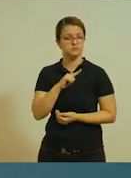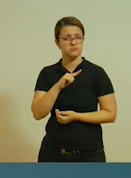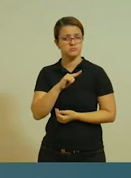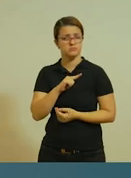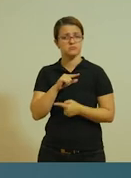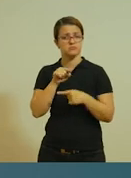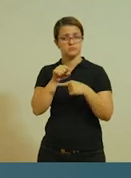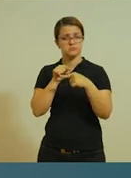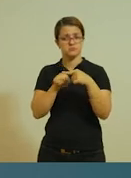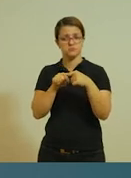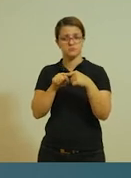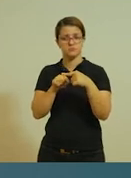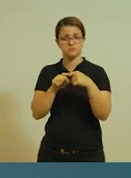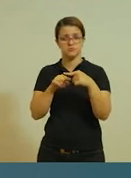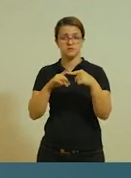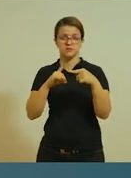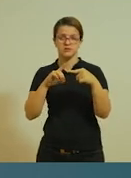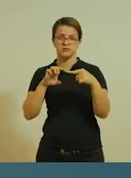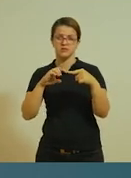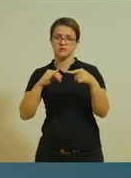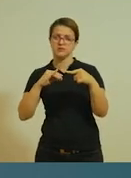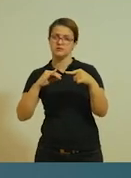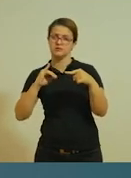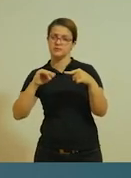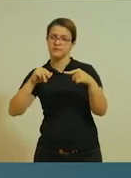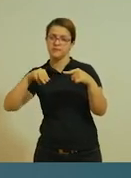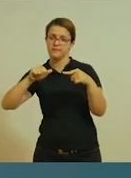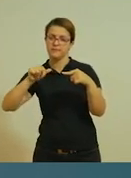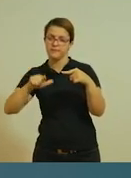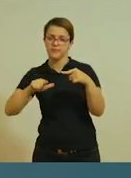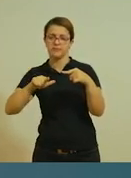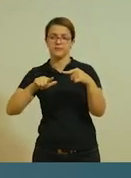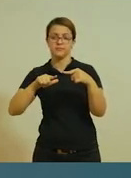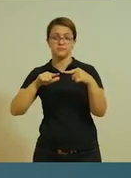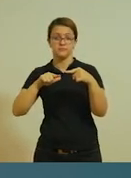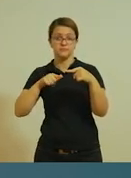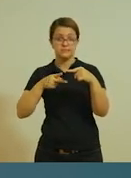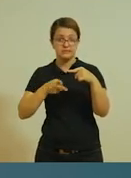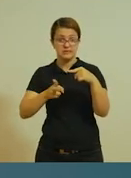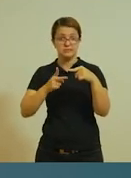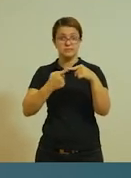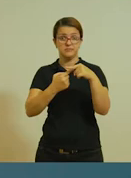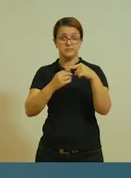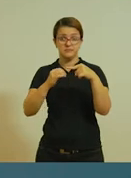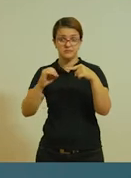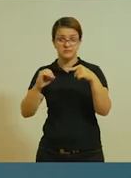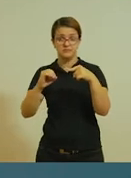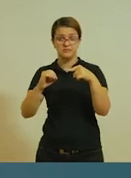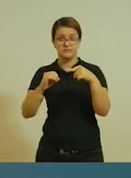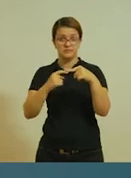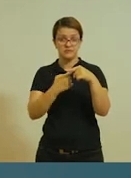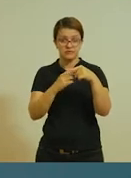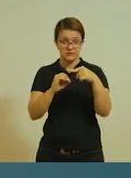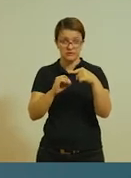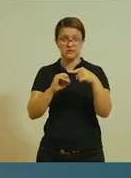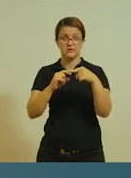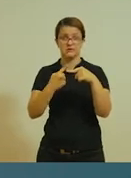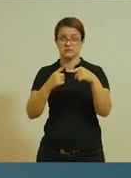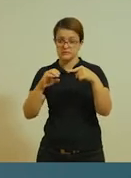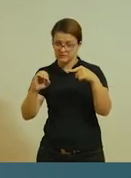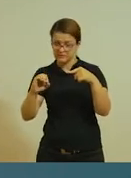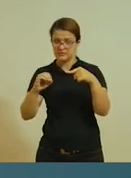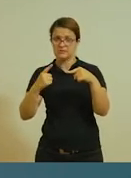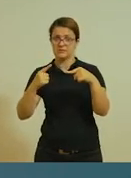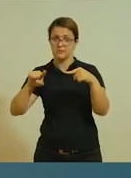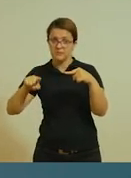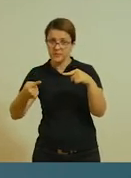fração decimal. Lembrando que a fração decimal, nós temos o denominador, que são potências de 10. 10,